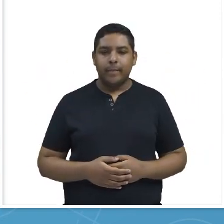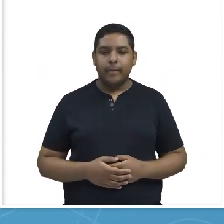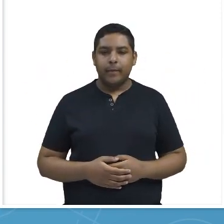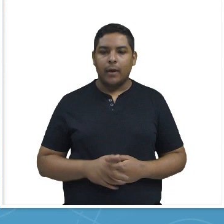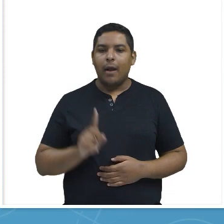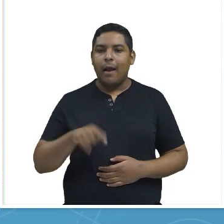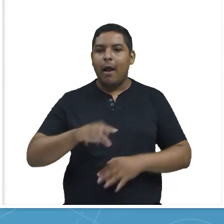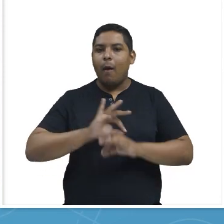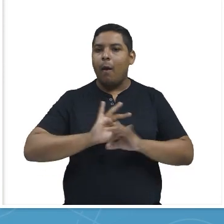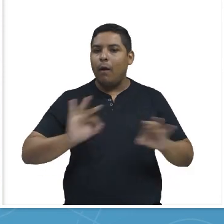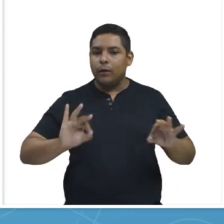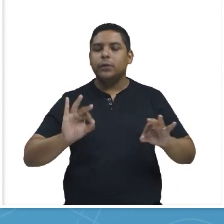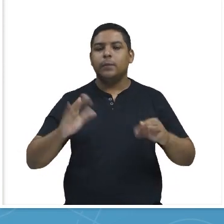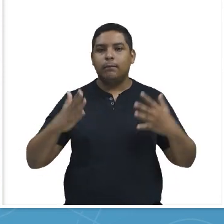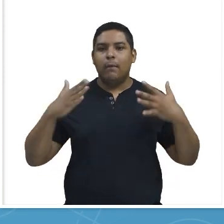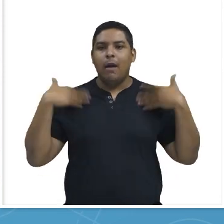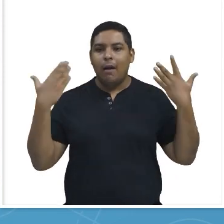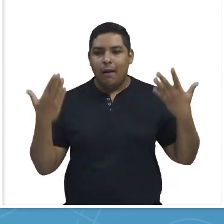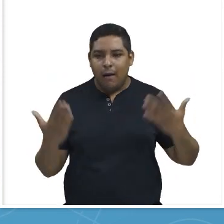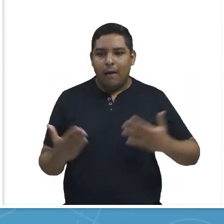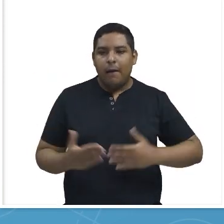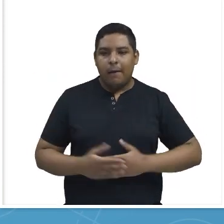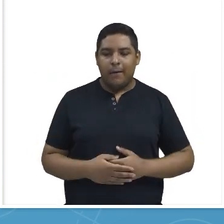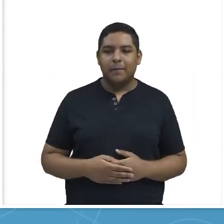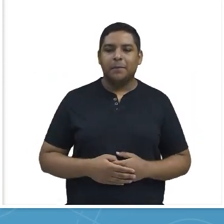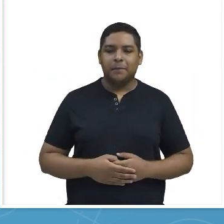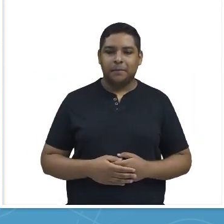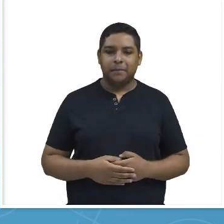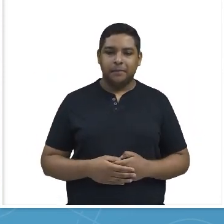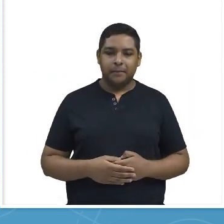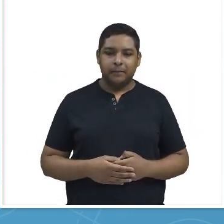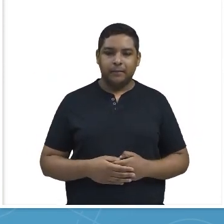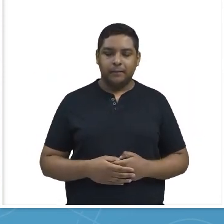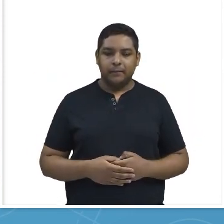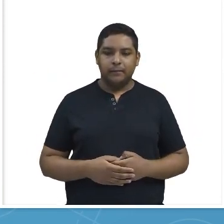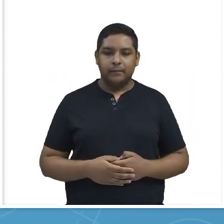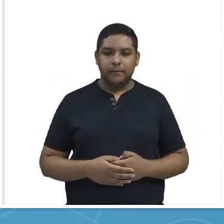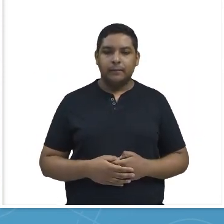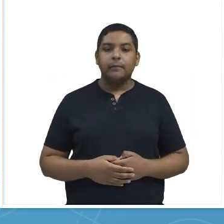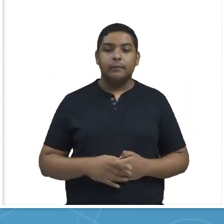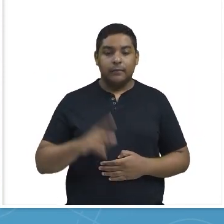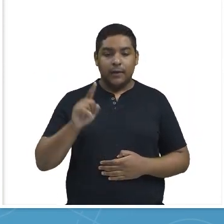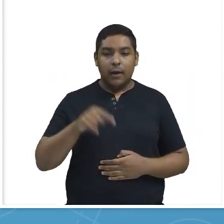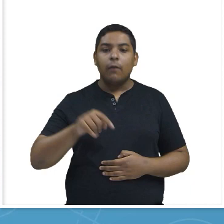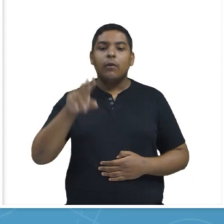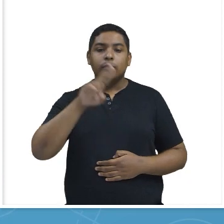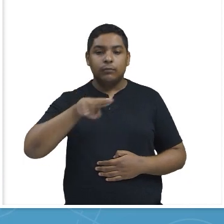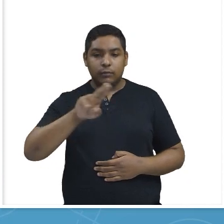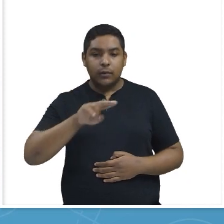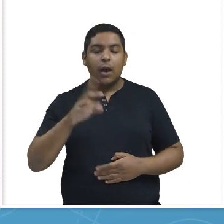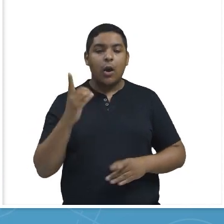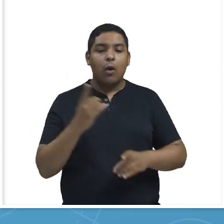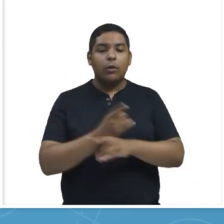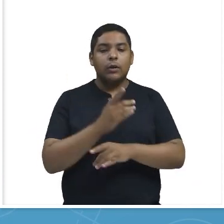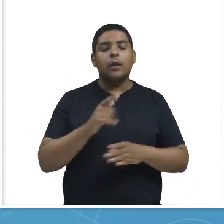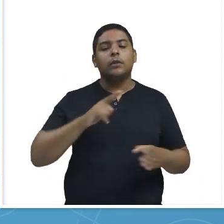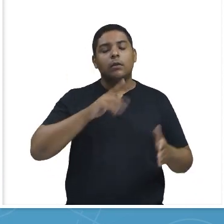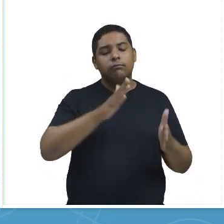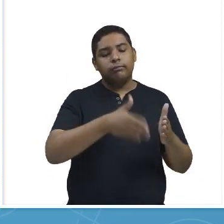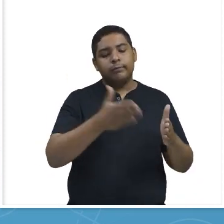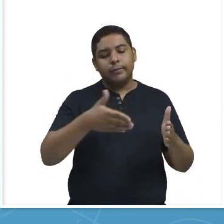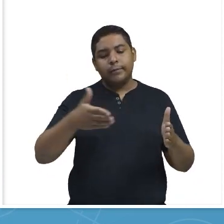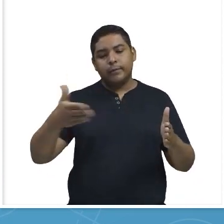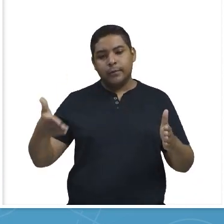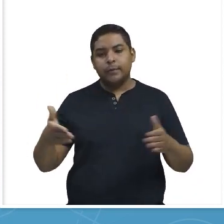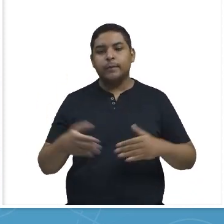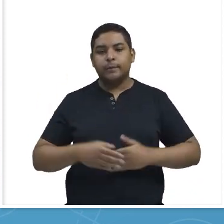grande surpresa? Certo? Então, todos esses elementos vocês vão encontrar nesta ordem, ok? Então,